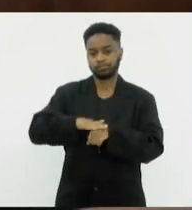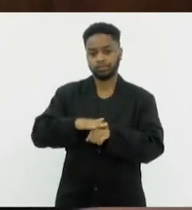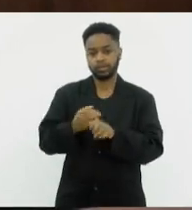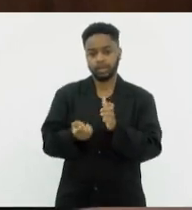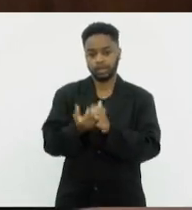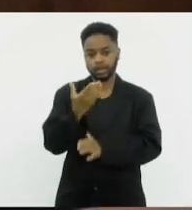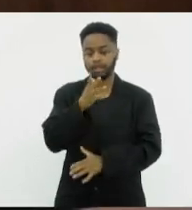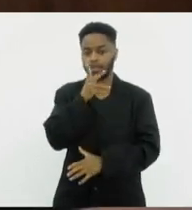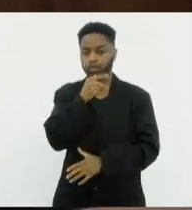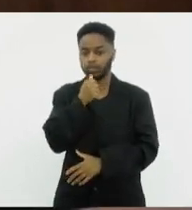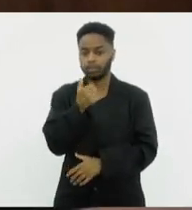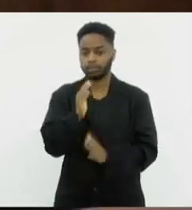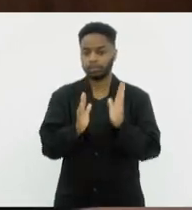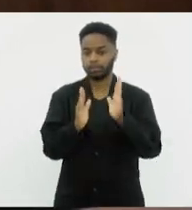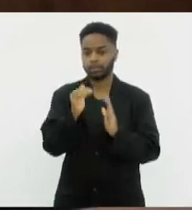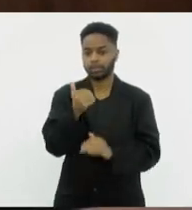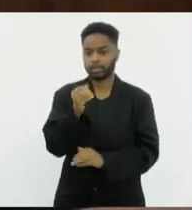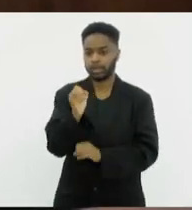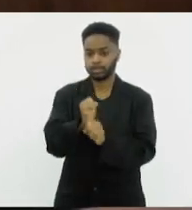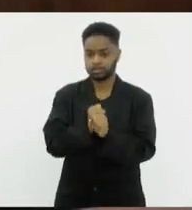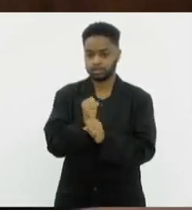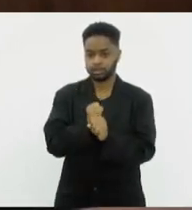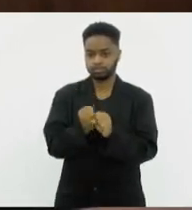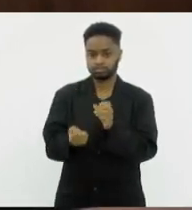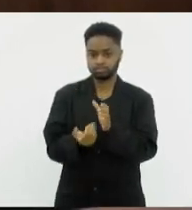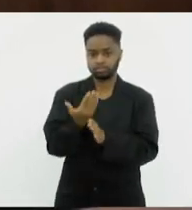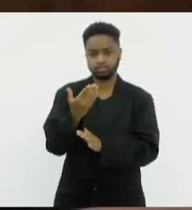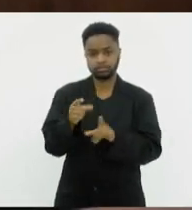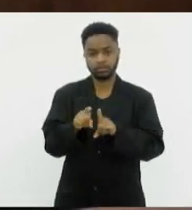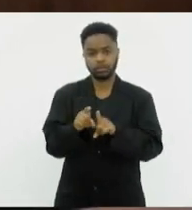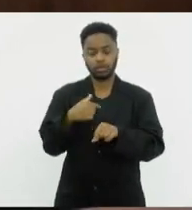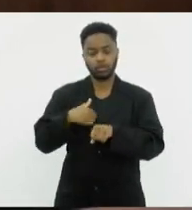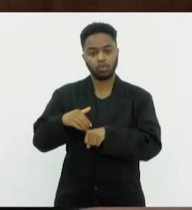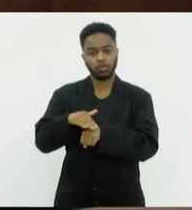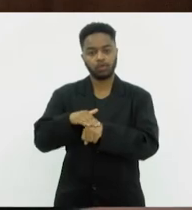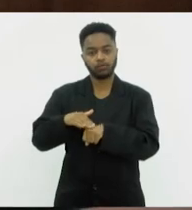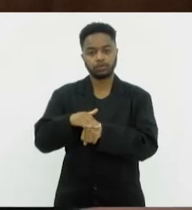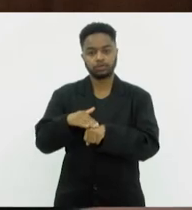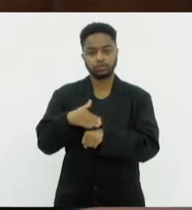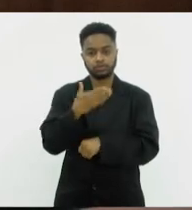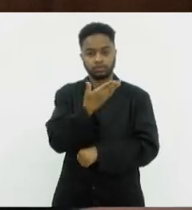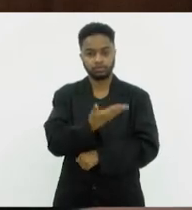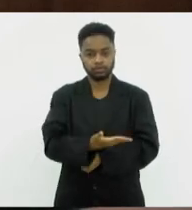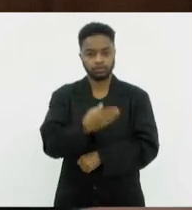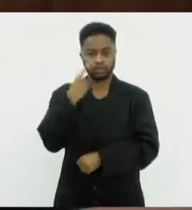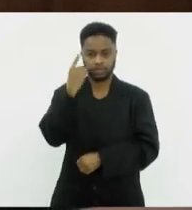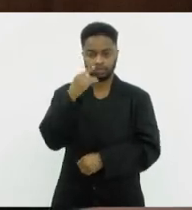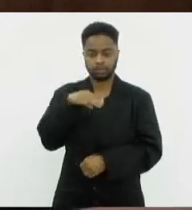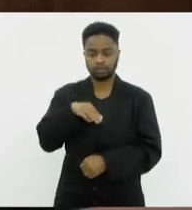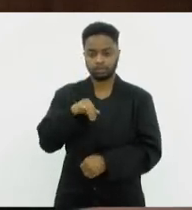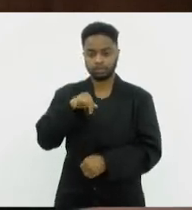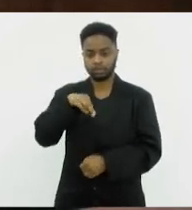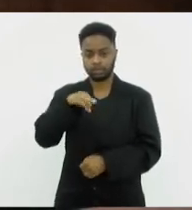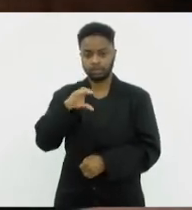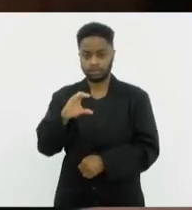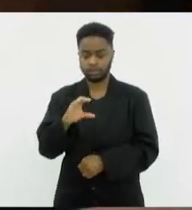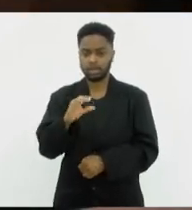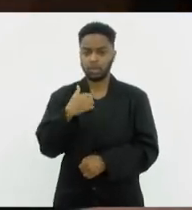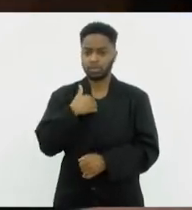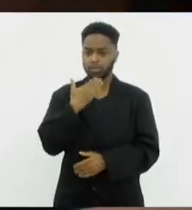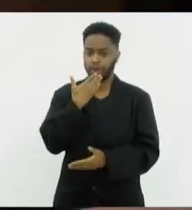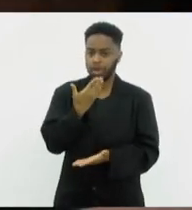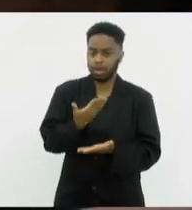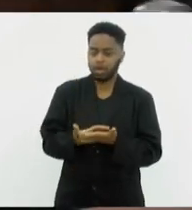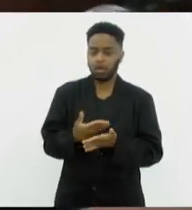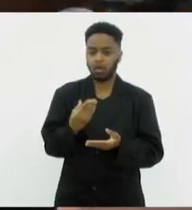ser implantada, e conforme eu estava conversando aqui com o Mink, foi impressionante